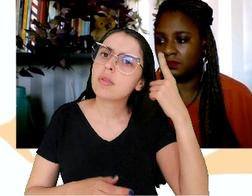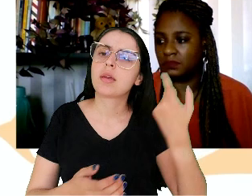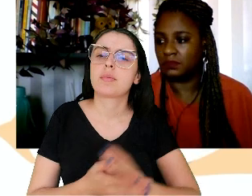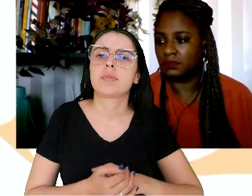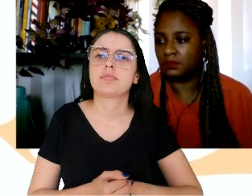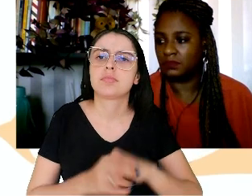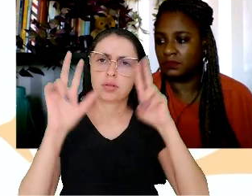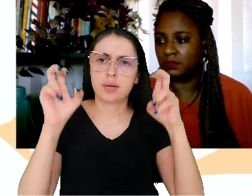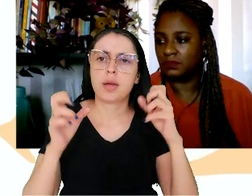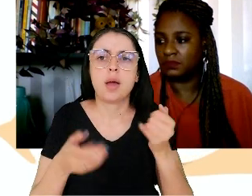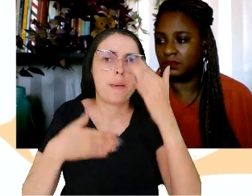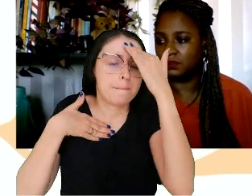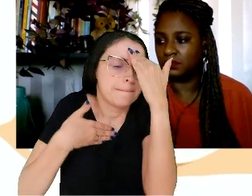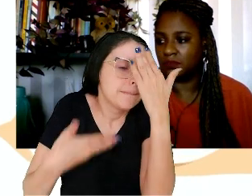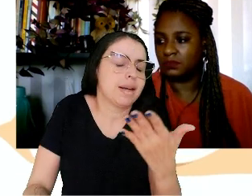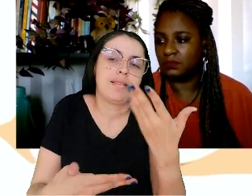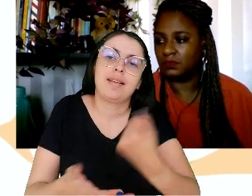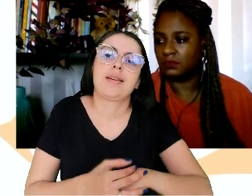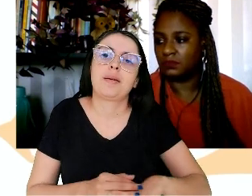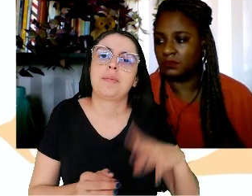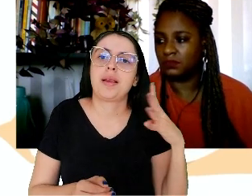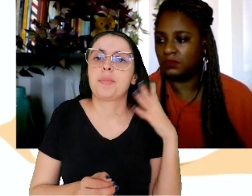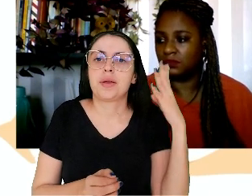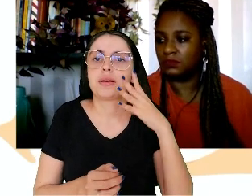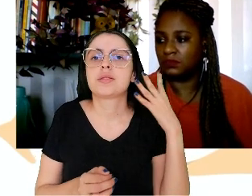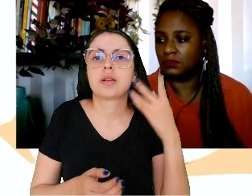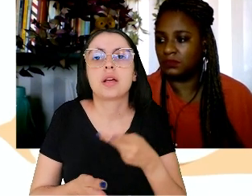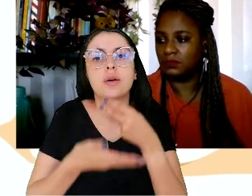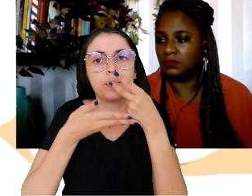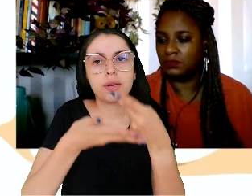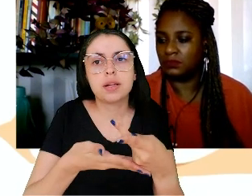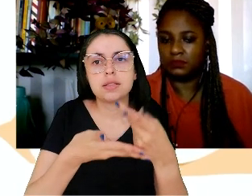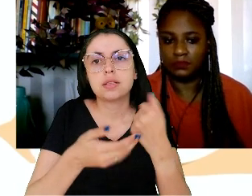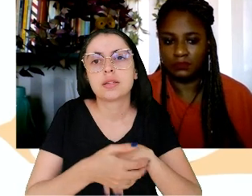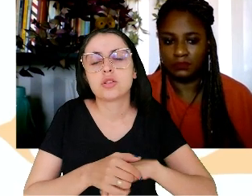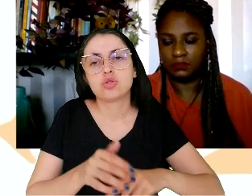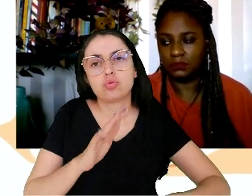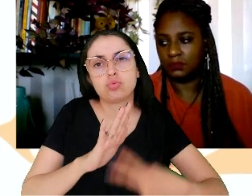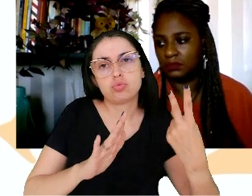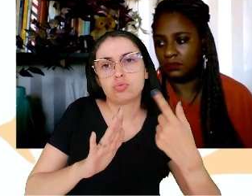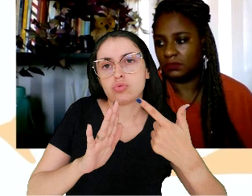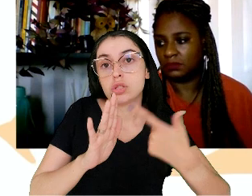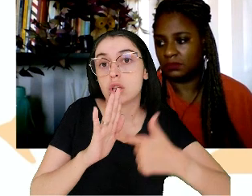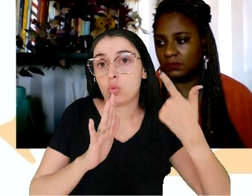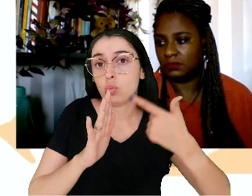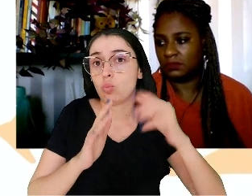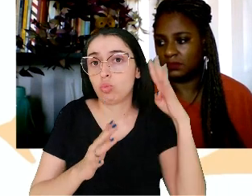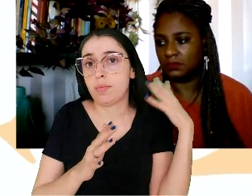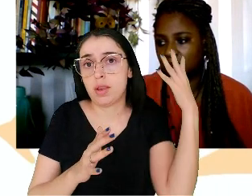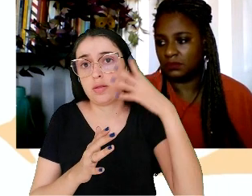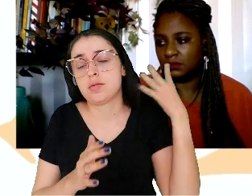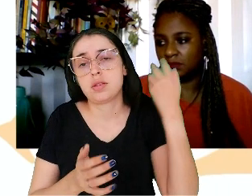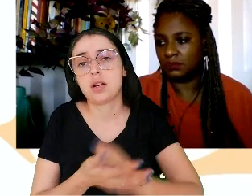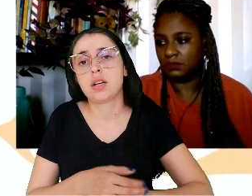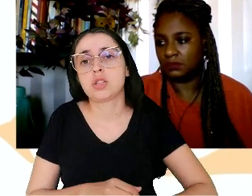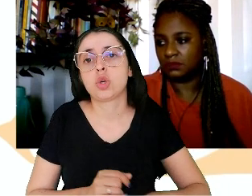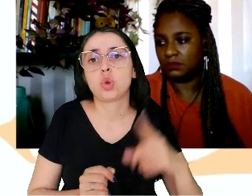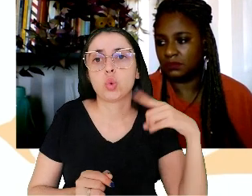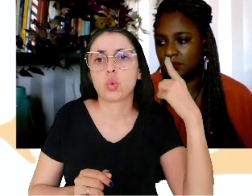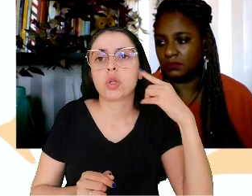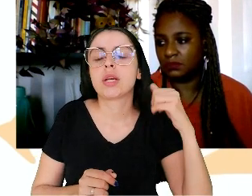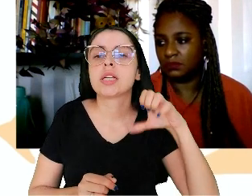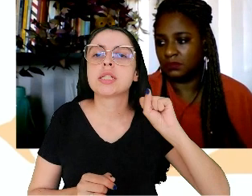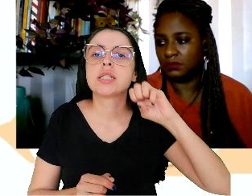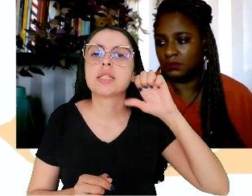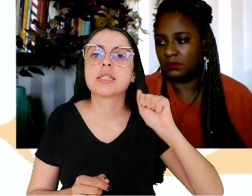tema. Muito obrigada pela palestra. E agora eu passo a apresentar a segunda palestrante de hoje, a doutora